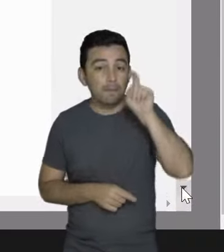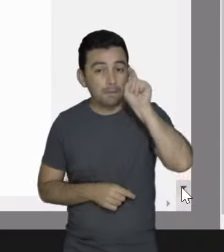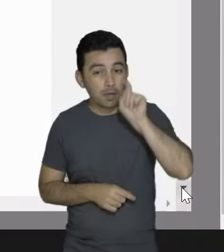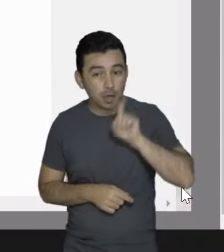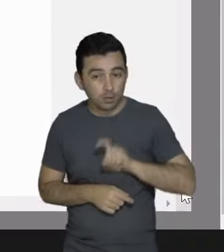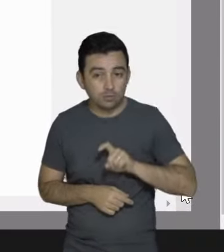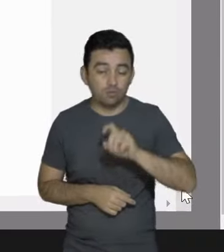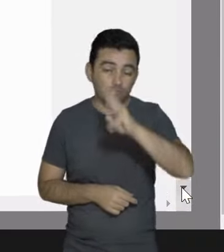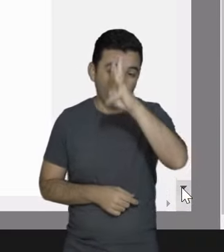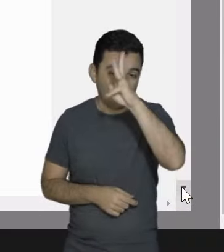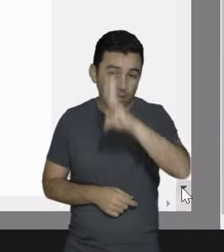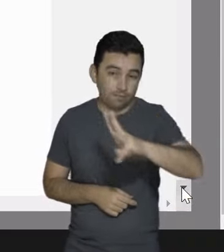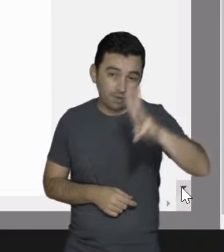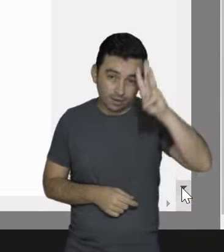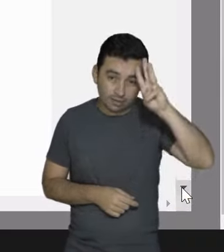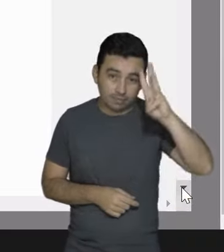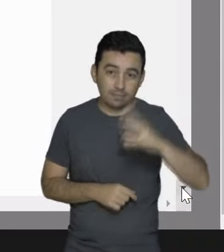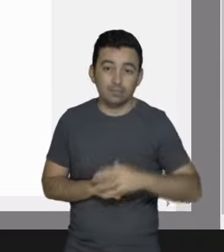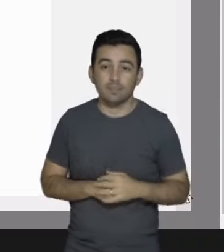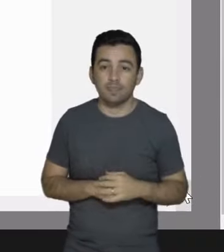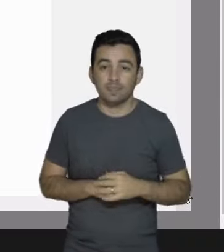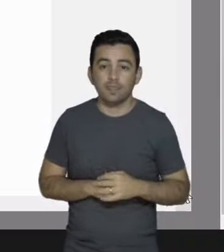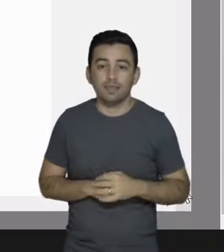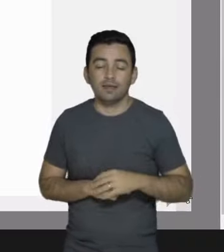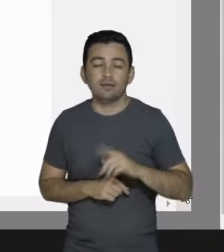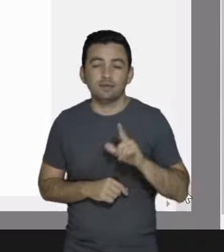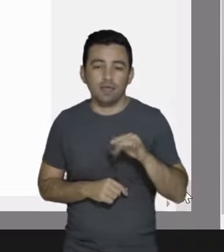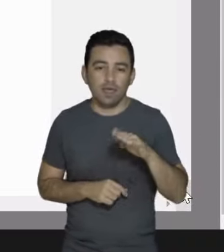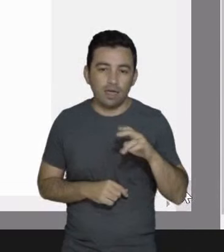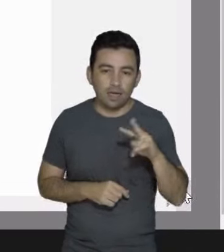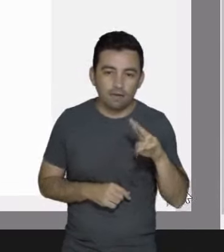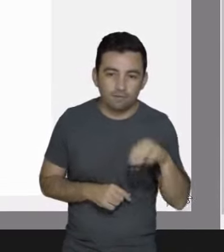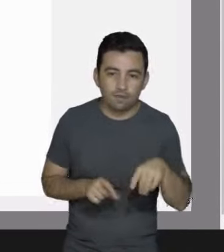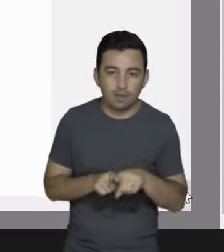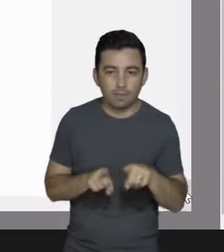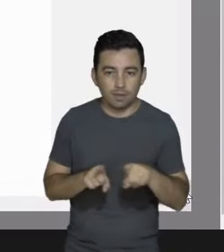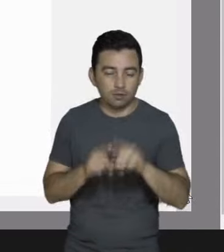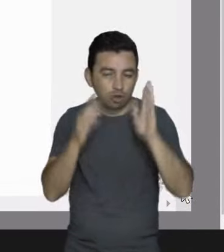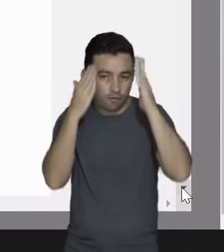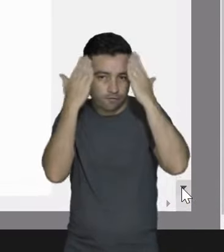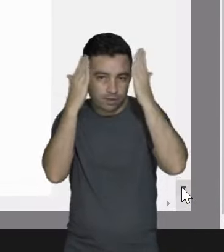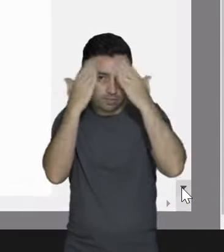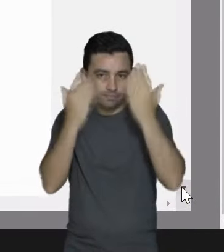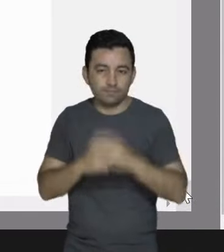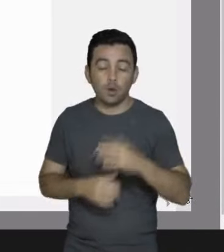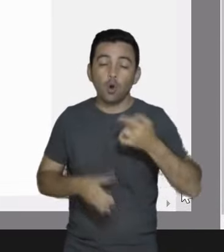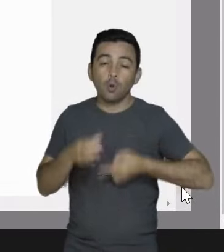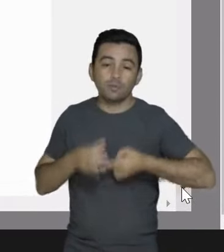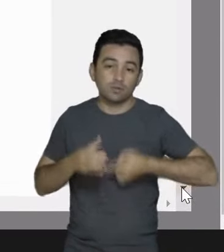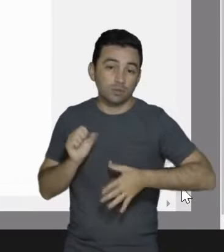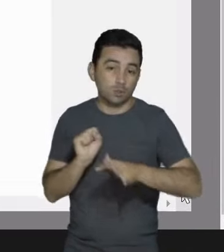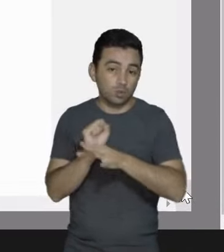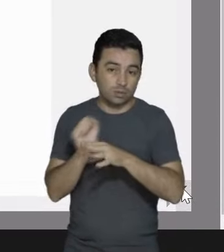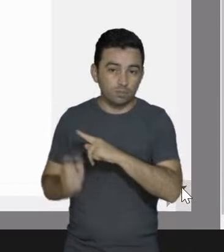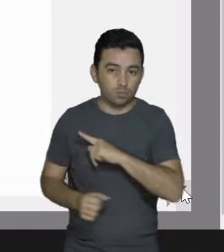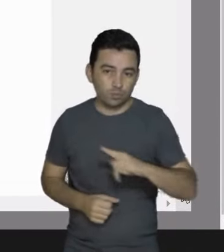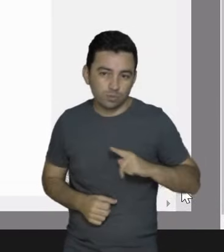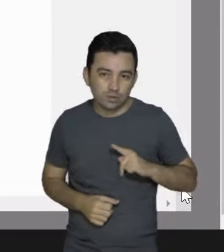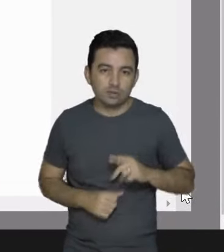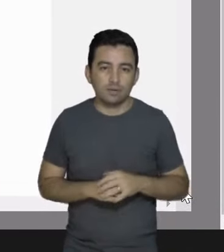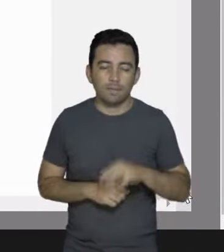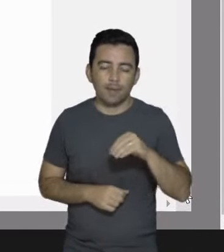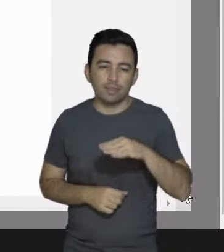Volnei Deputado Lunelli e Deputado José Milton Scheffer comissão de Segurança Pública Deputado Mateus